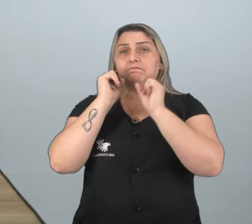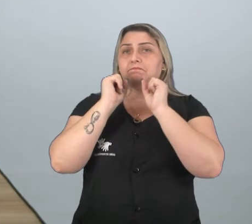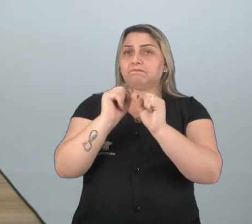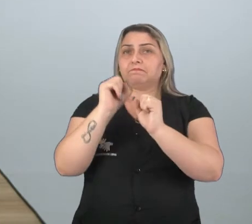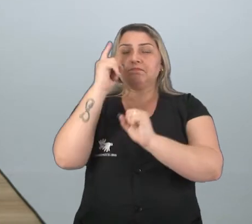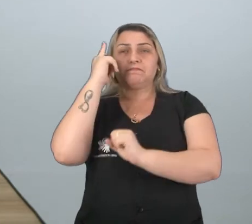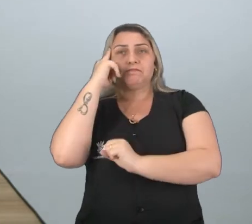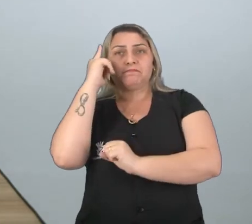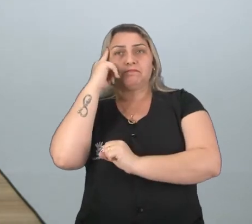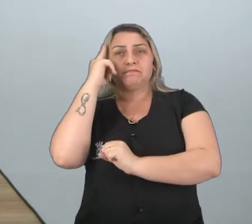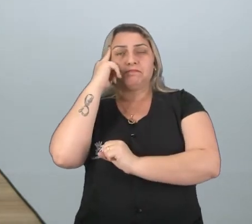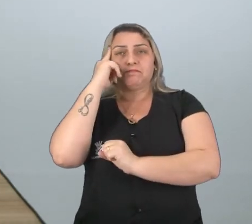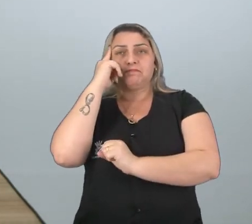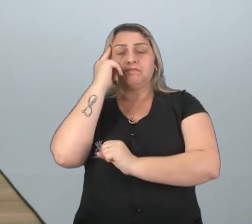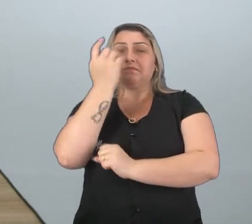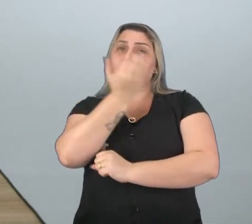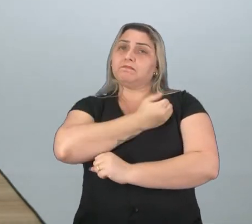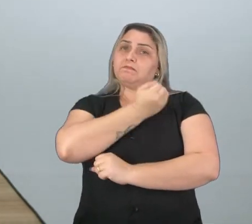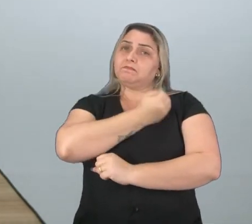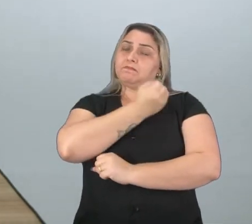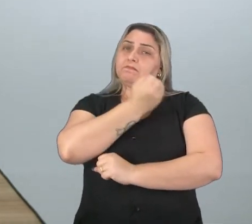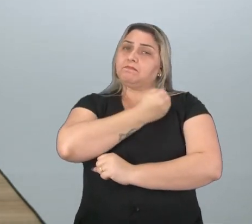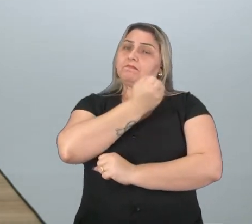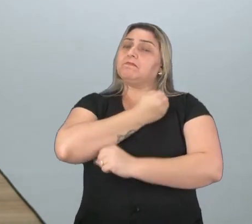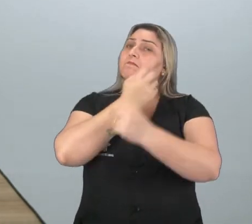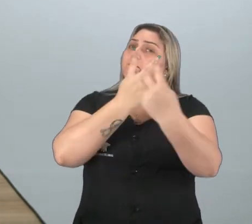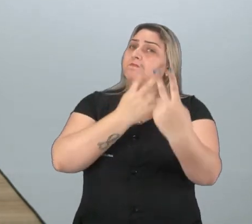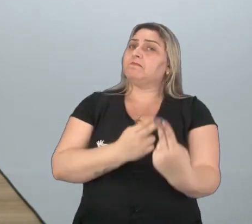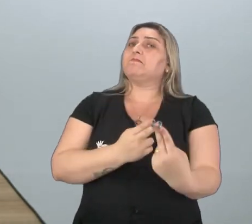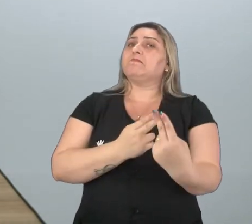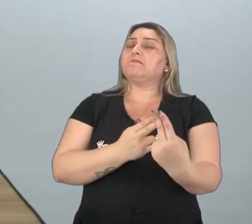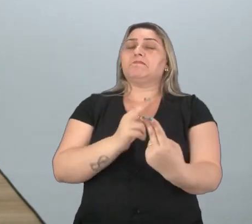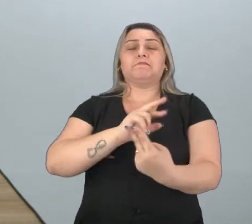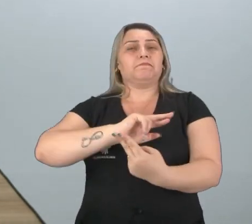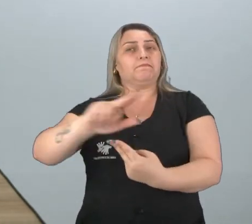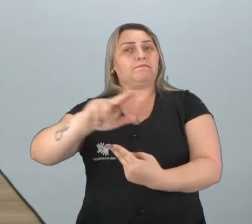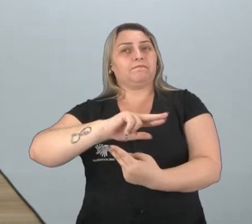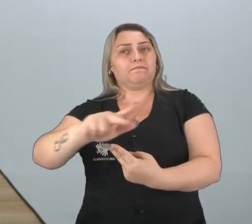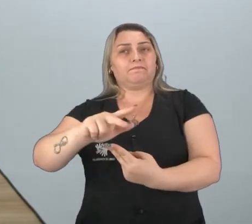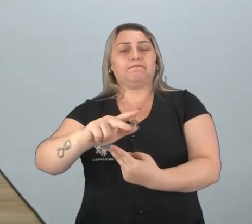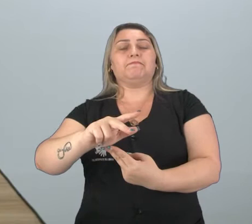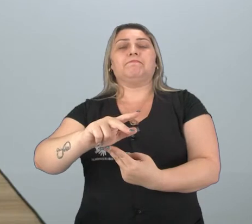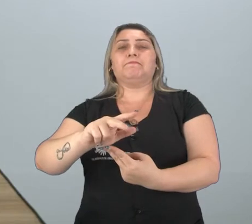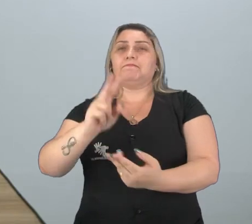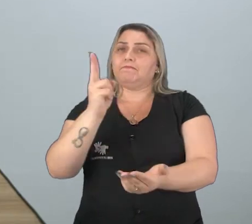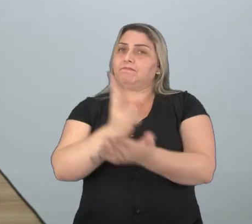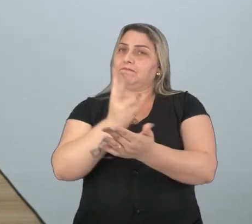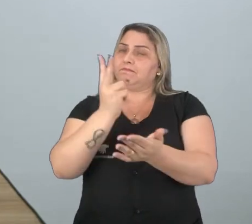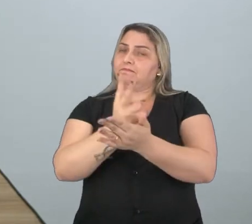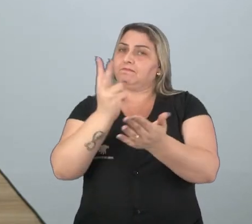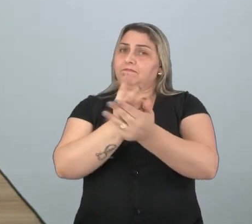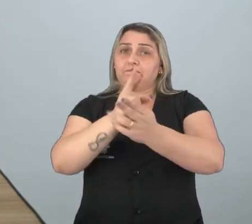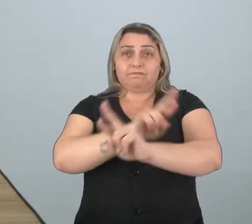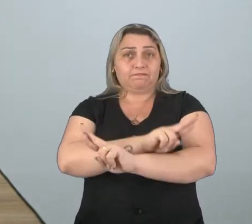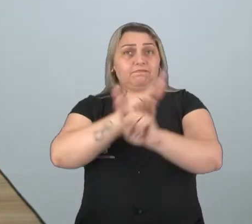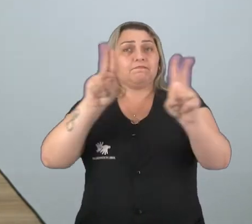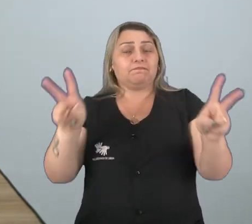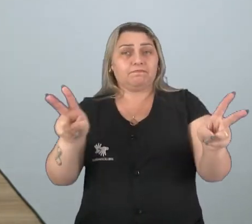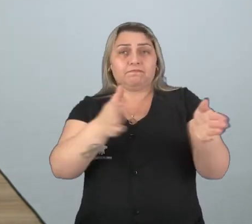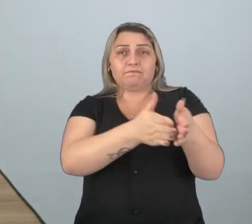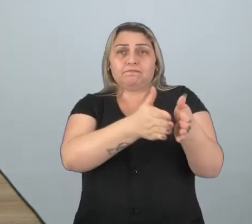possamos pensar que os números vão ser iguais, não são. Eles vão estar sempre em